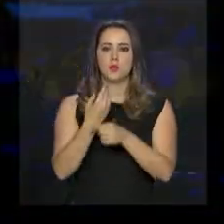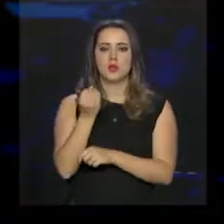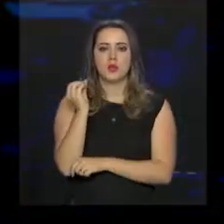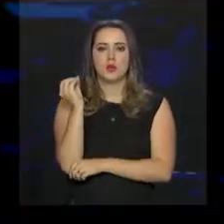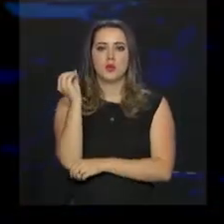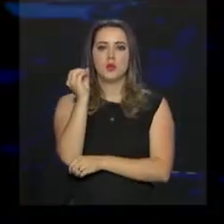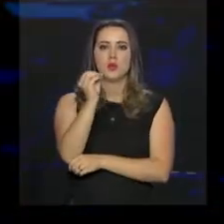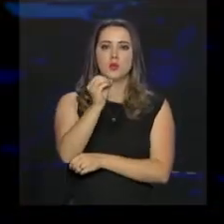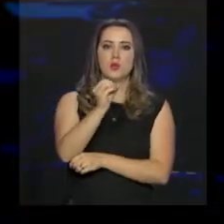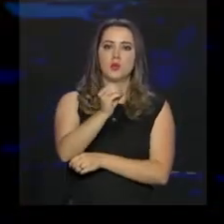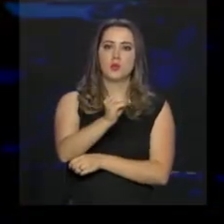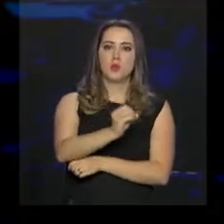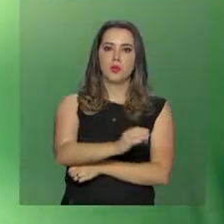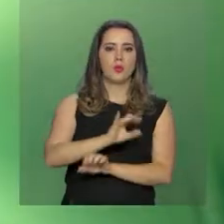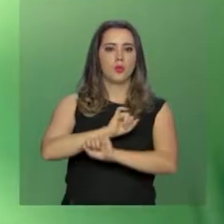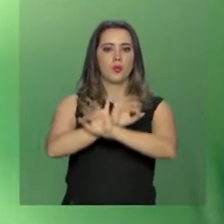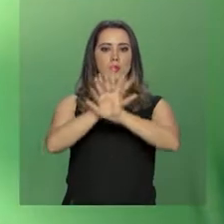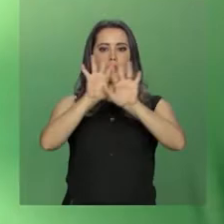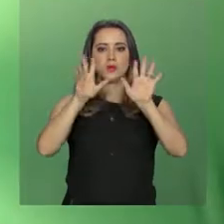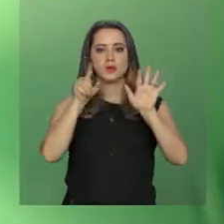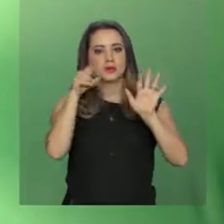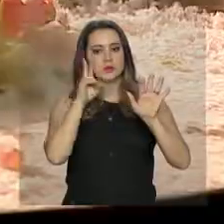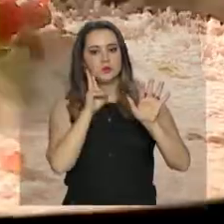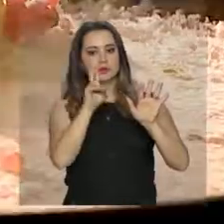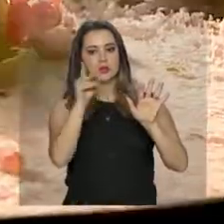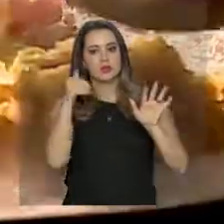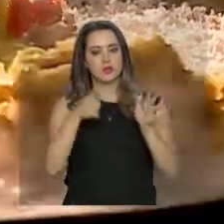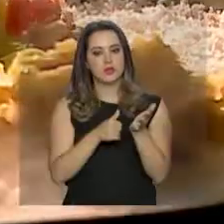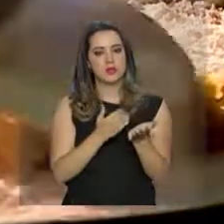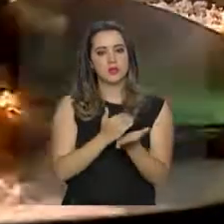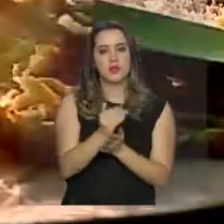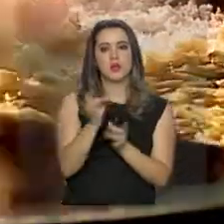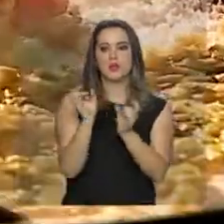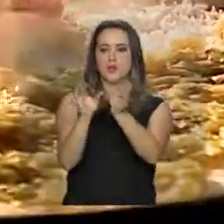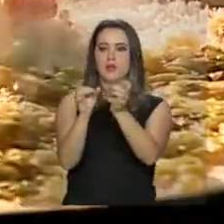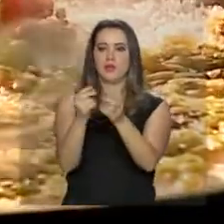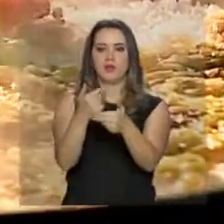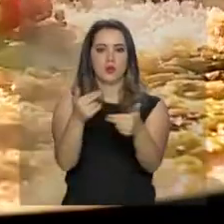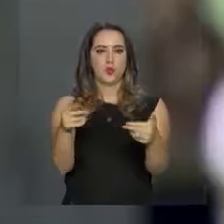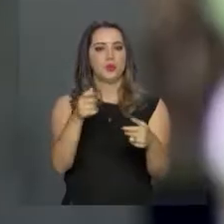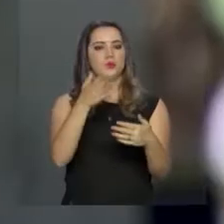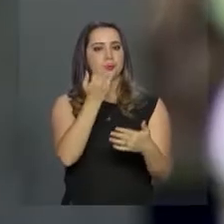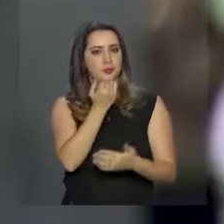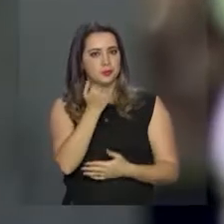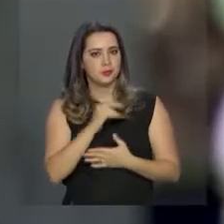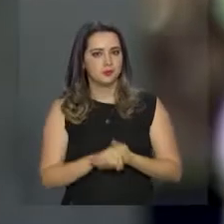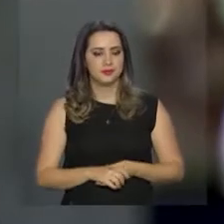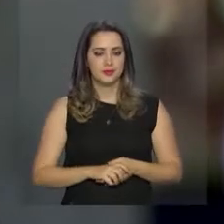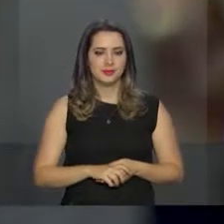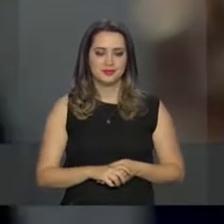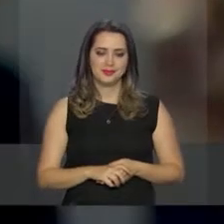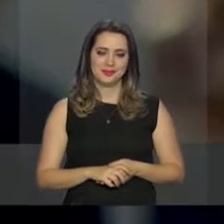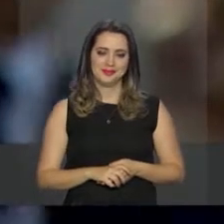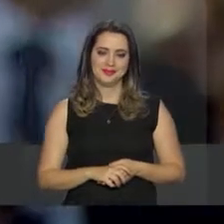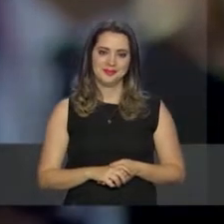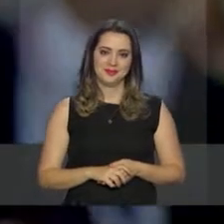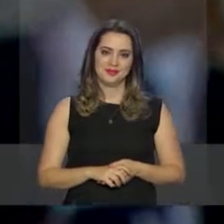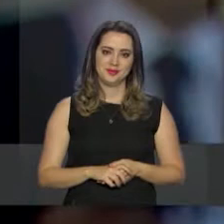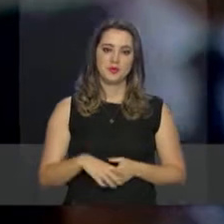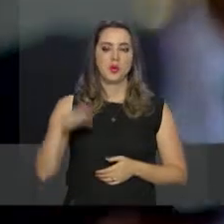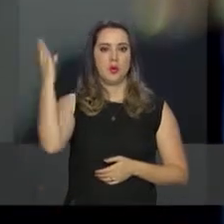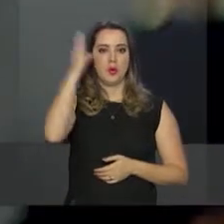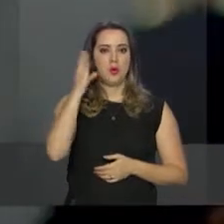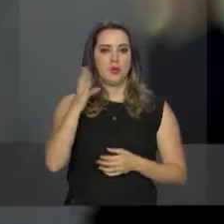pôr, colorindo o céu paraguaio, eles ficam por aqui com as tapiocas e as outras delícias. O que o brasileiro mais procura é a